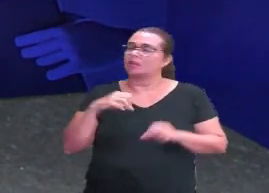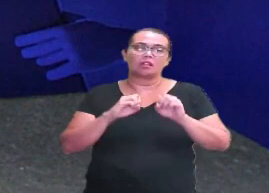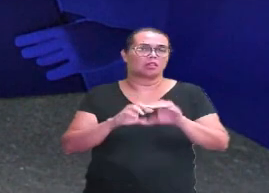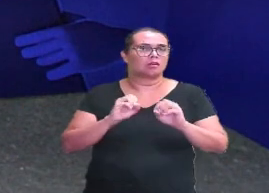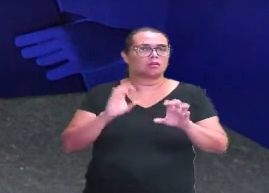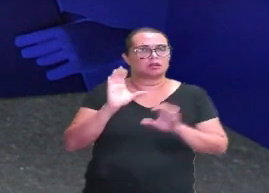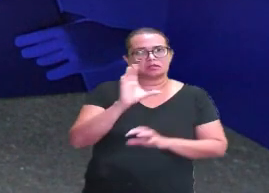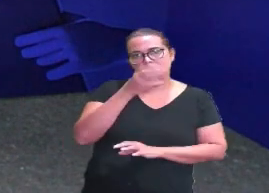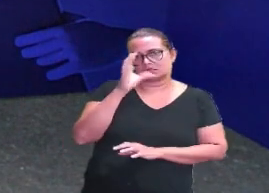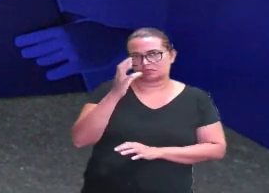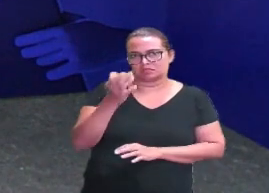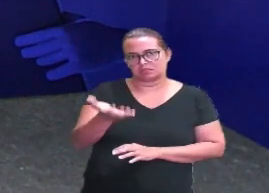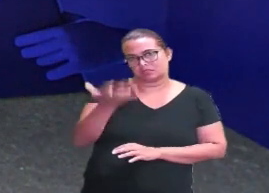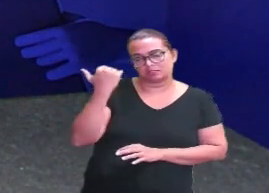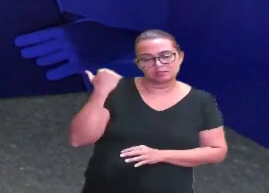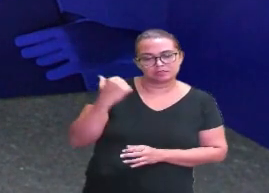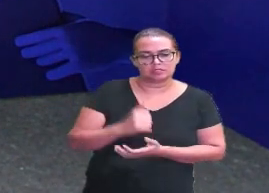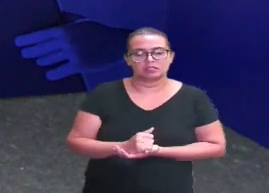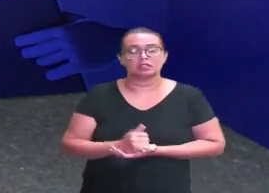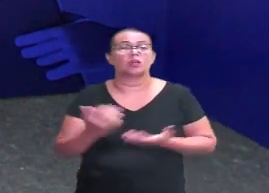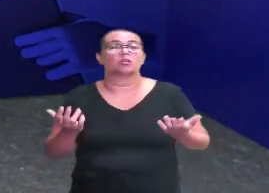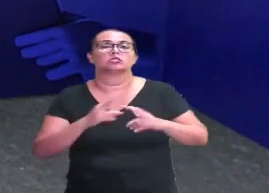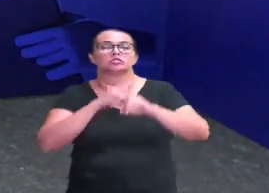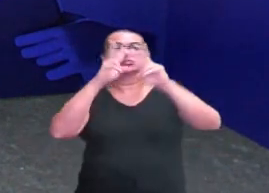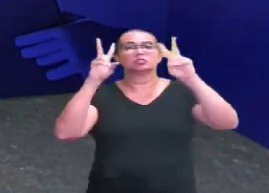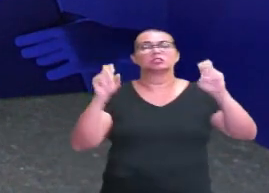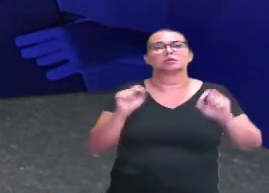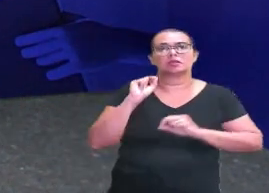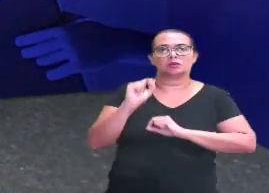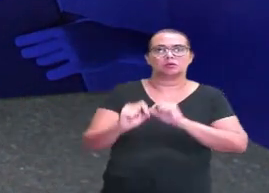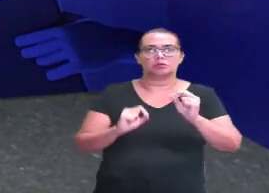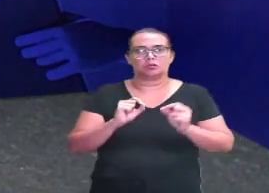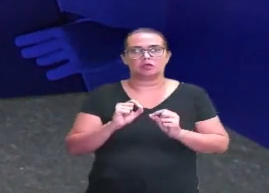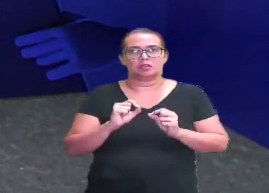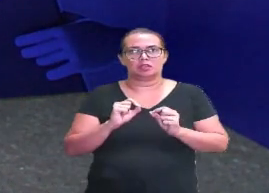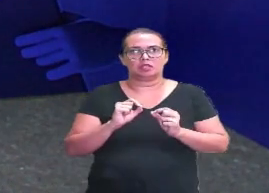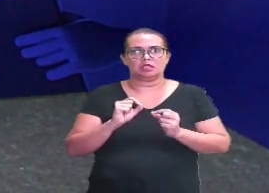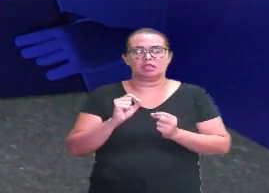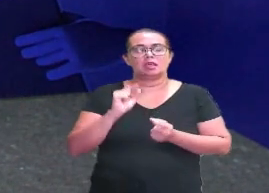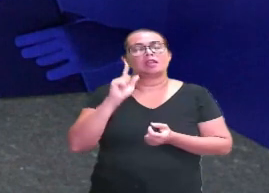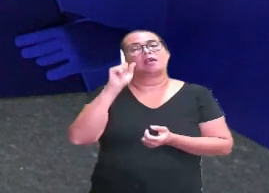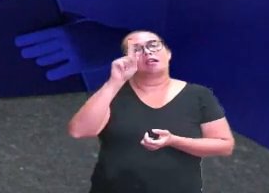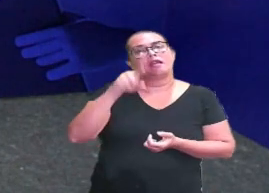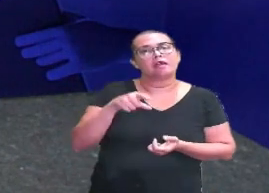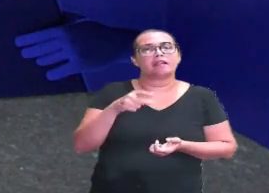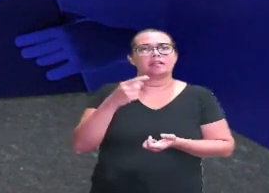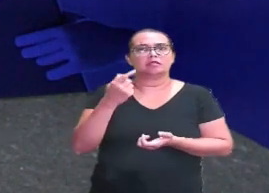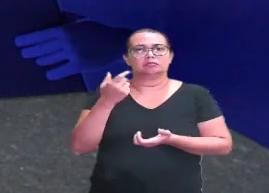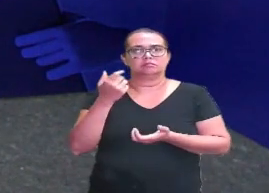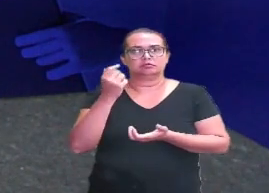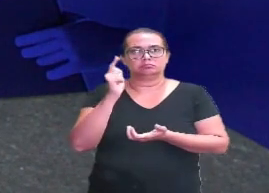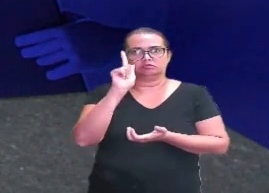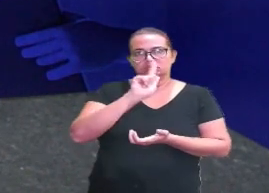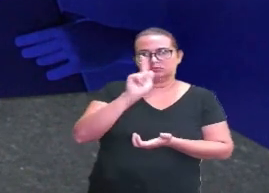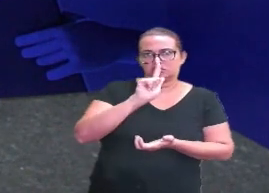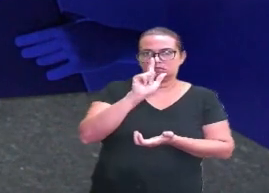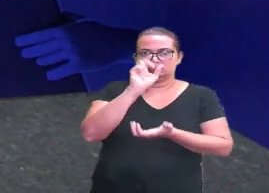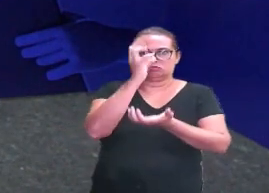tema da nossa aula é sobre força da gravidade, tá bom? Professor, existem basicamente 4